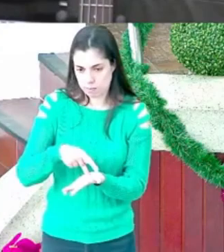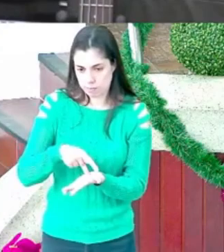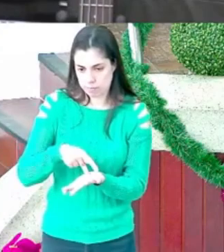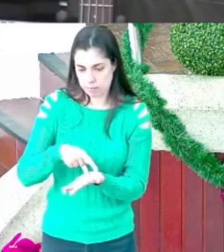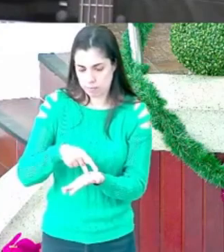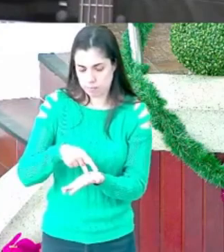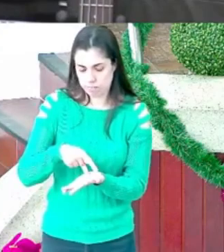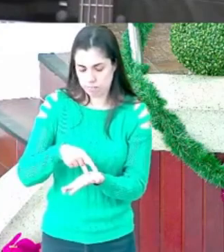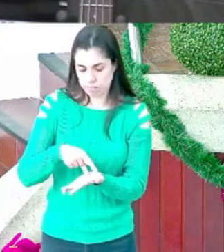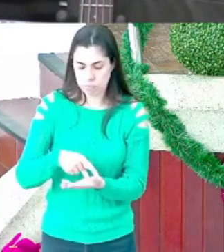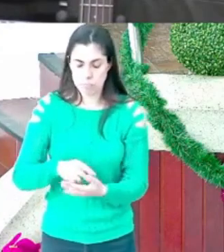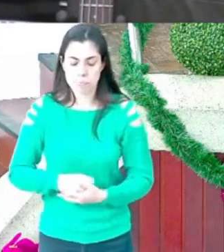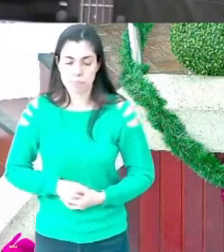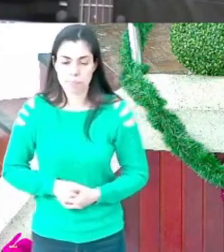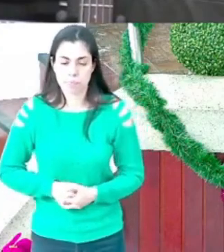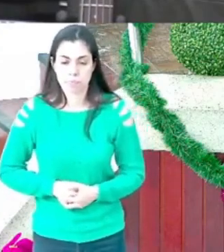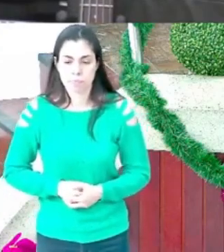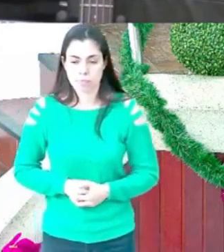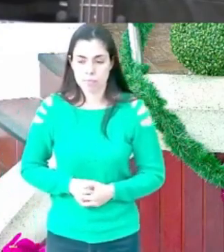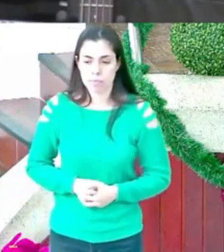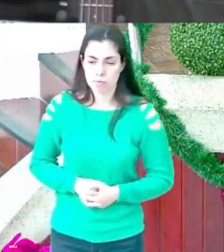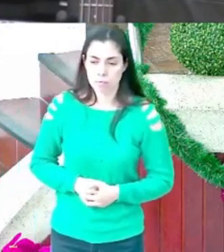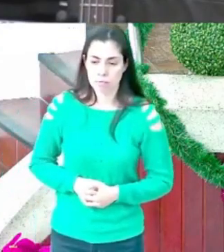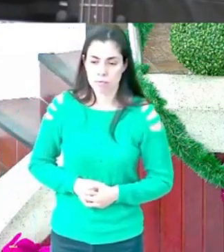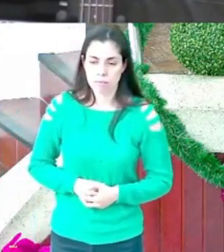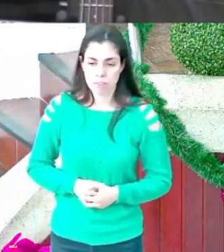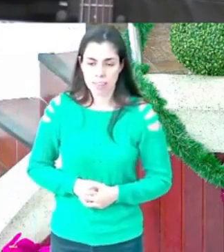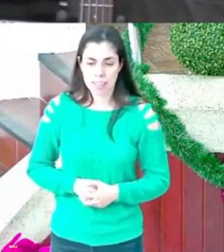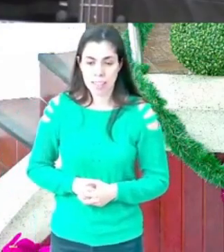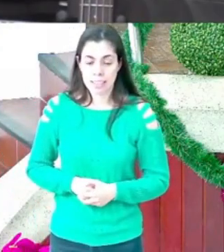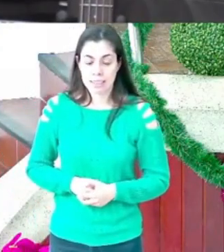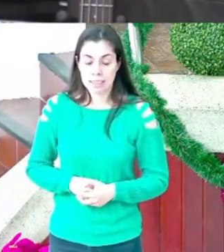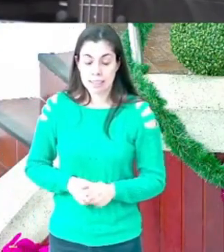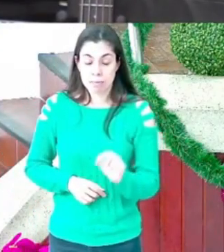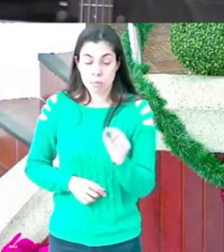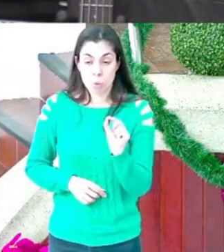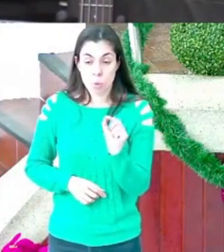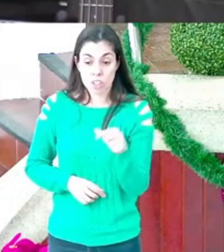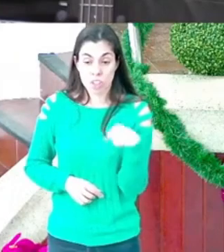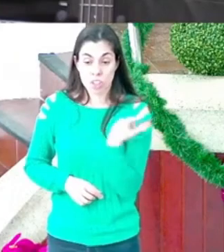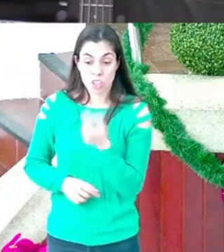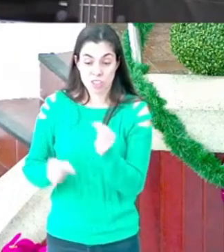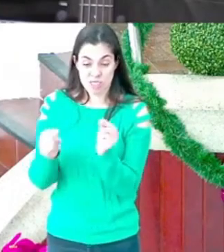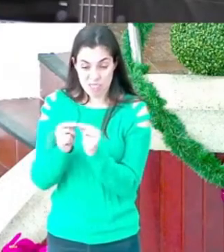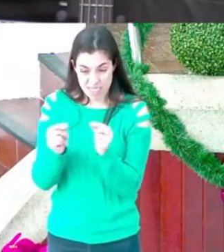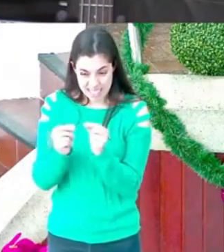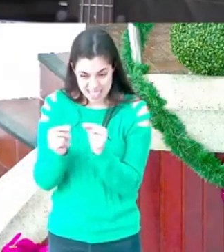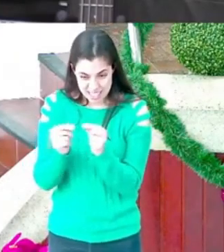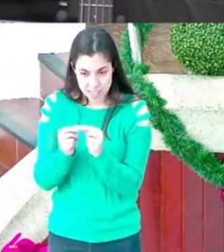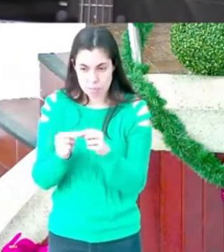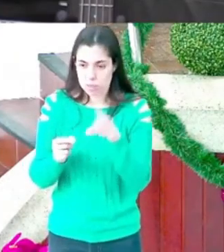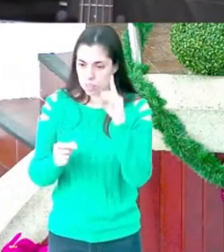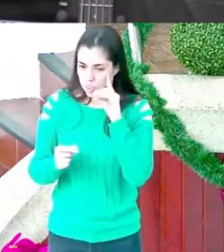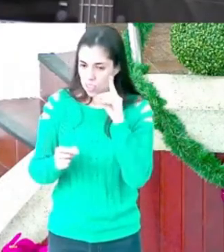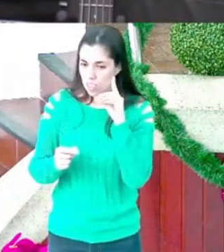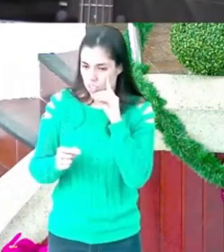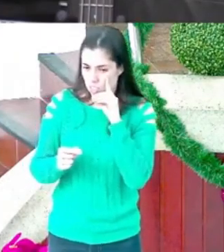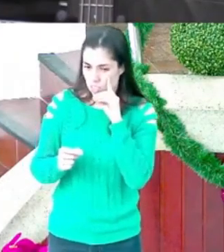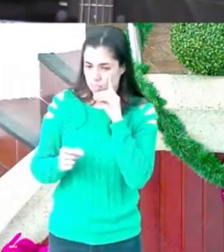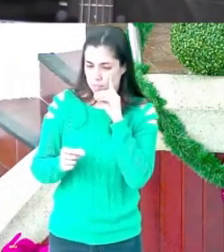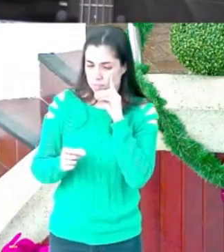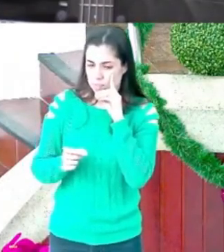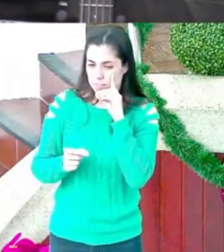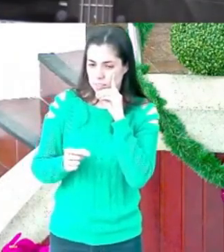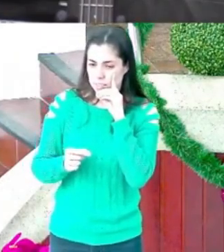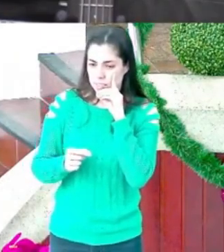como esta disciplina deve ser colocada em prática. Mais uma vez, Cristo está aplicando,